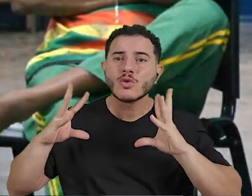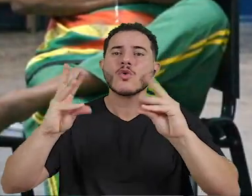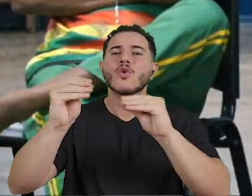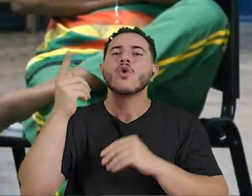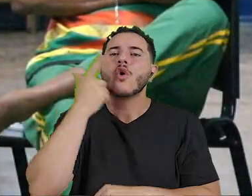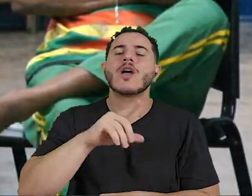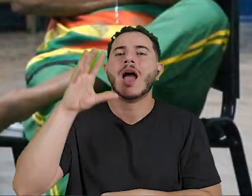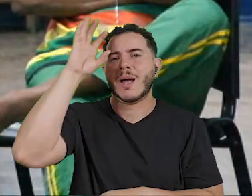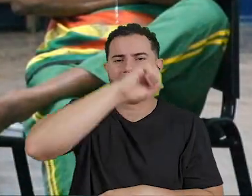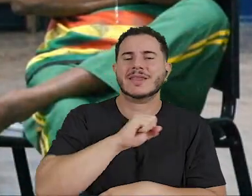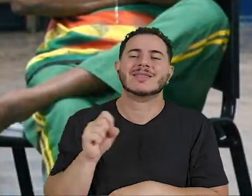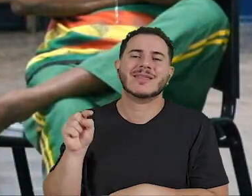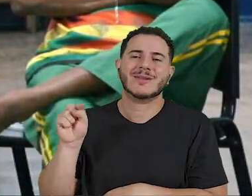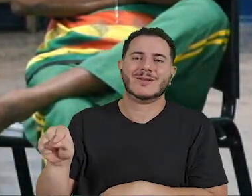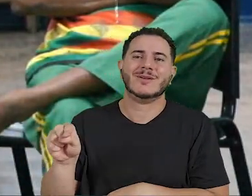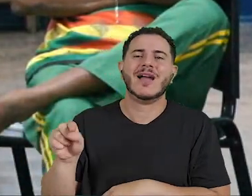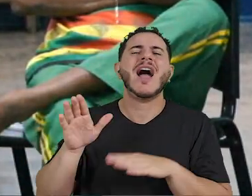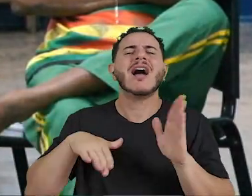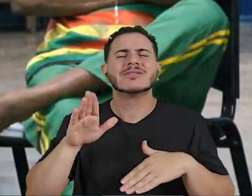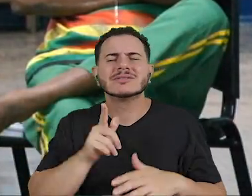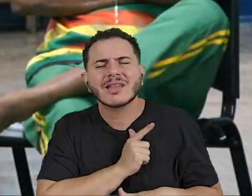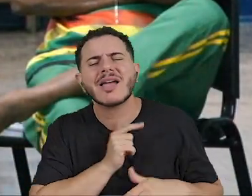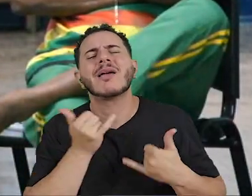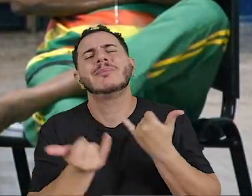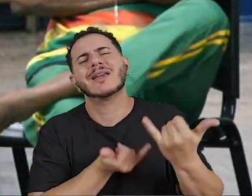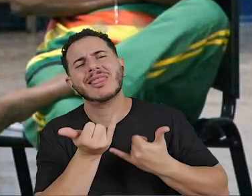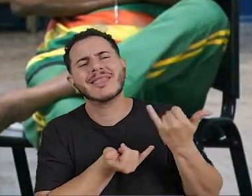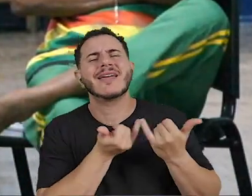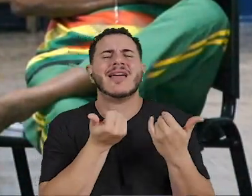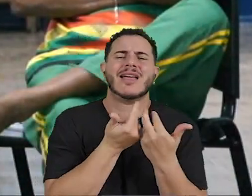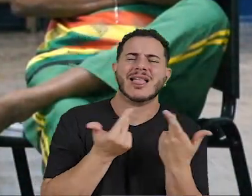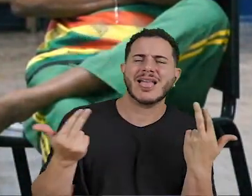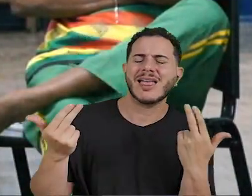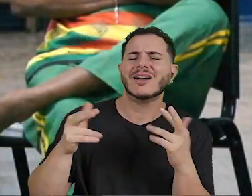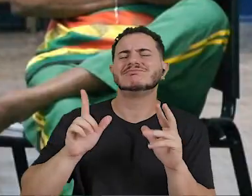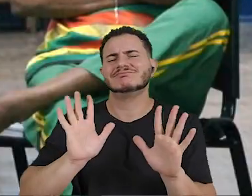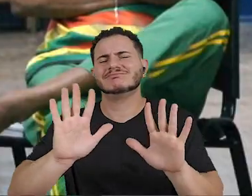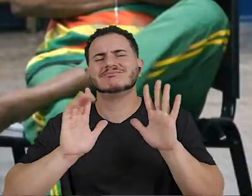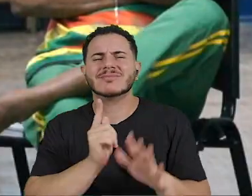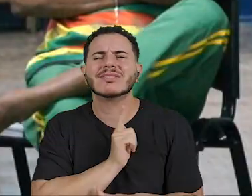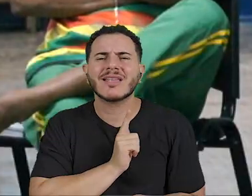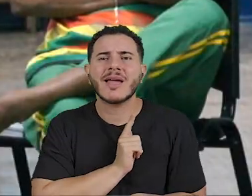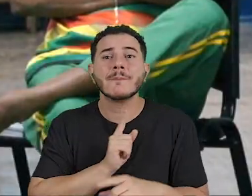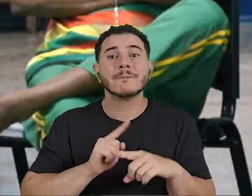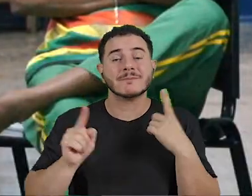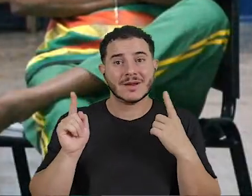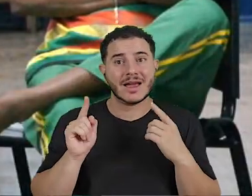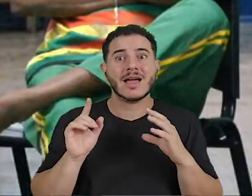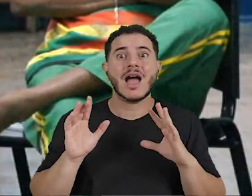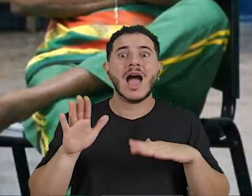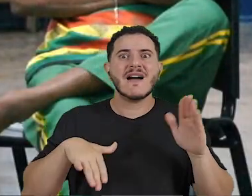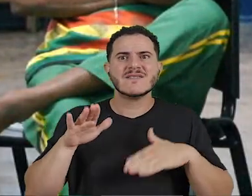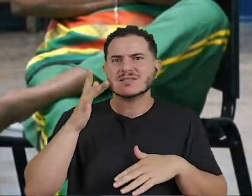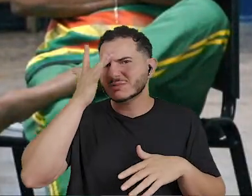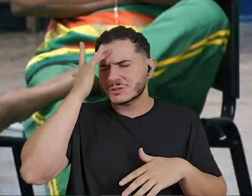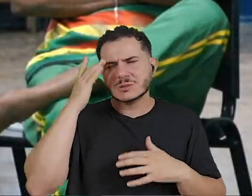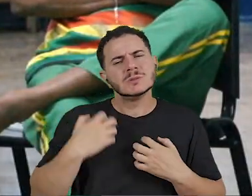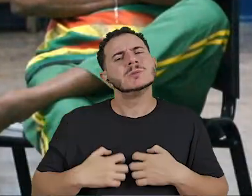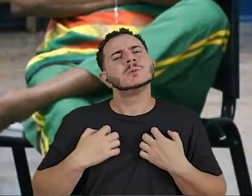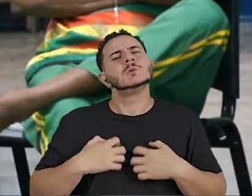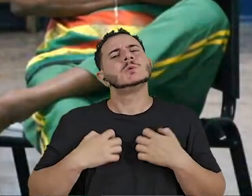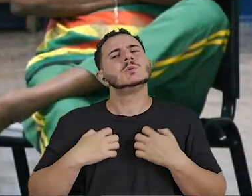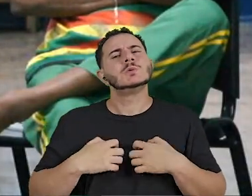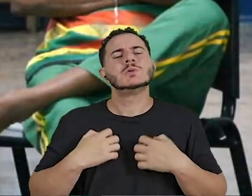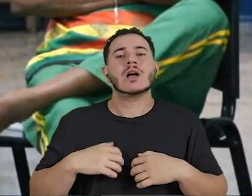vezes as pessoas querem brincar, e obviamente querem brincar, querem tocar, mas tem gente que leva as coisas a sério,